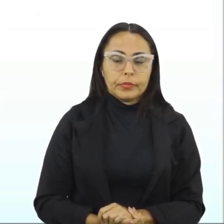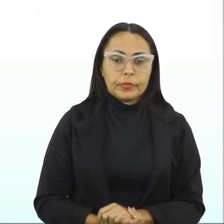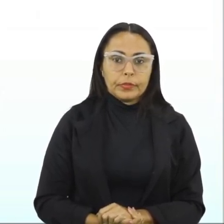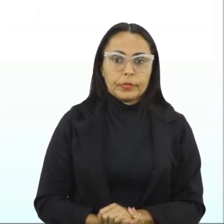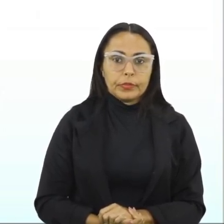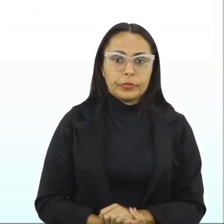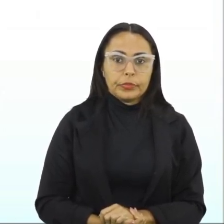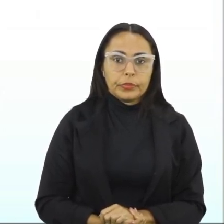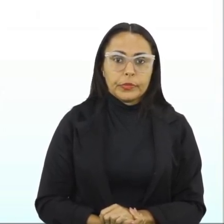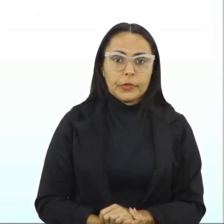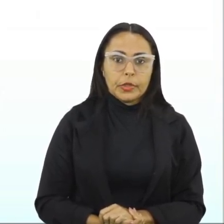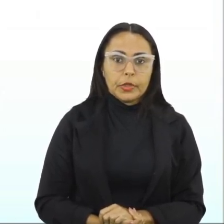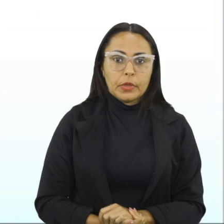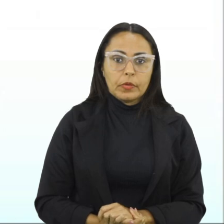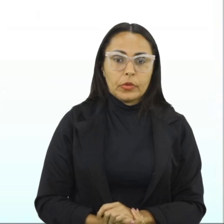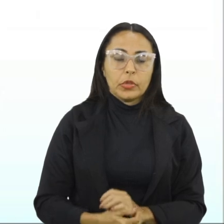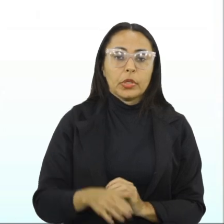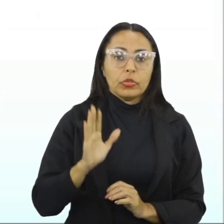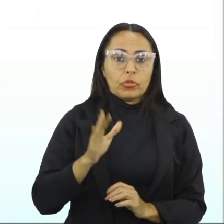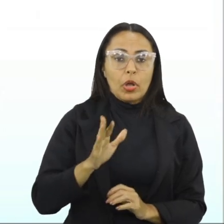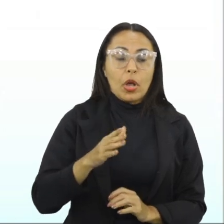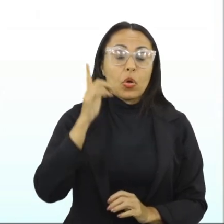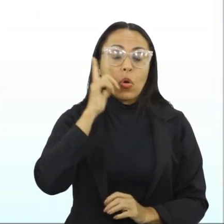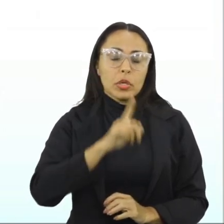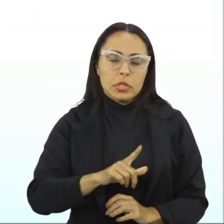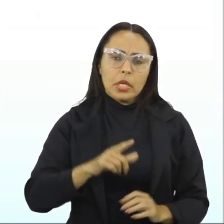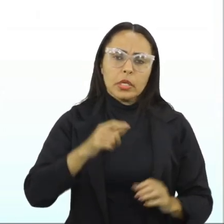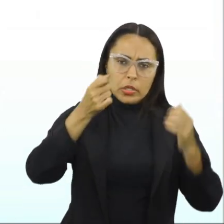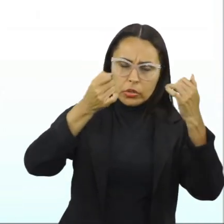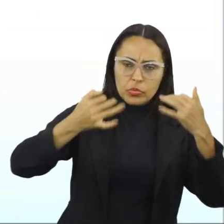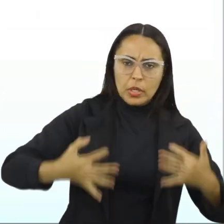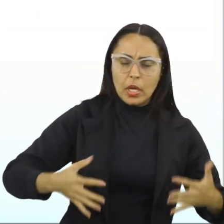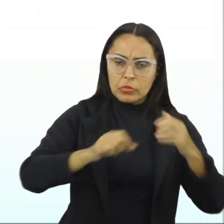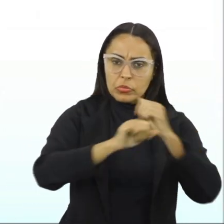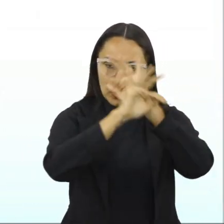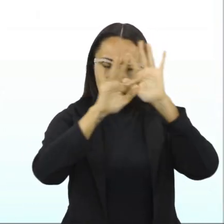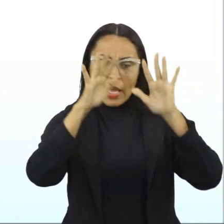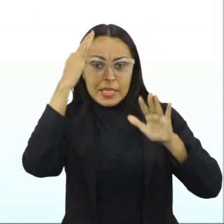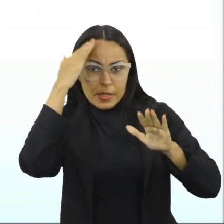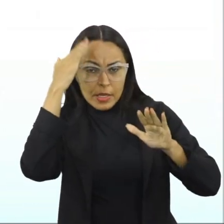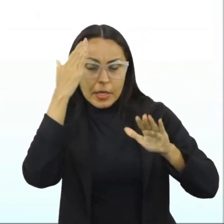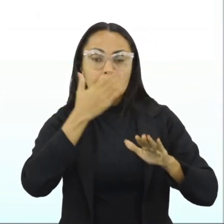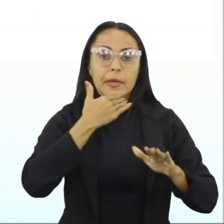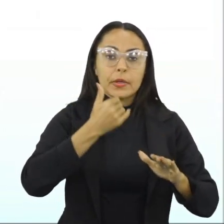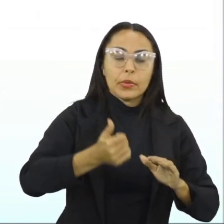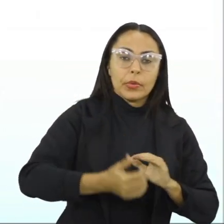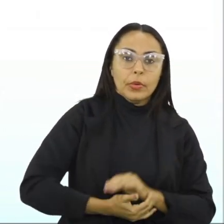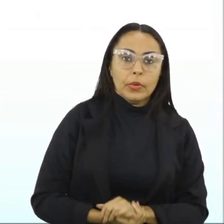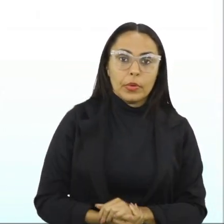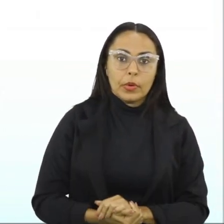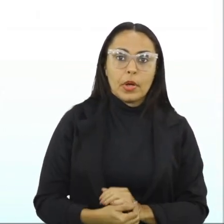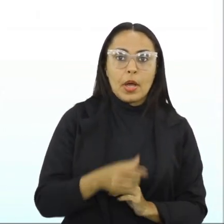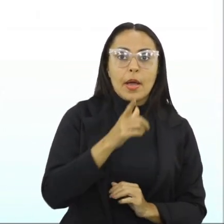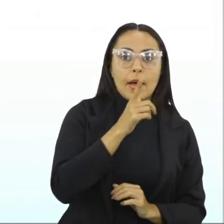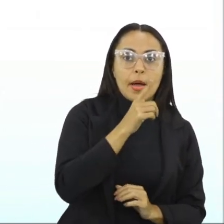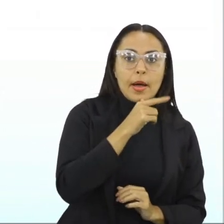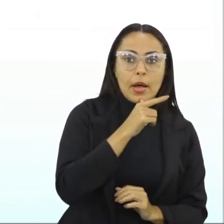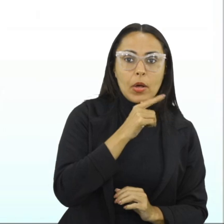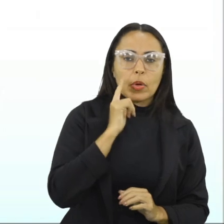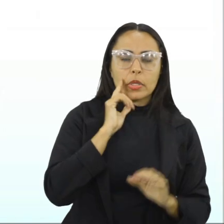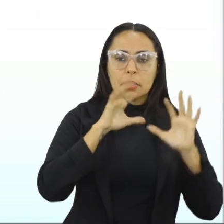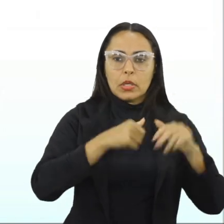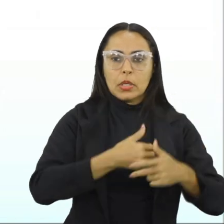Aí, uma coisa você já consegue definir. E uma coisa você já consegue interpretar. Olha, água na